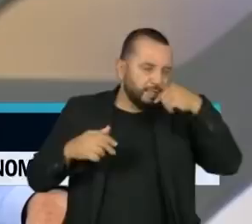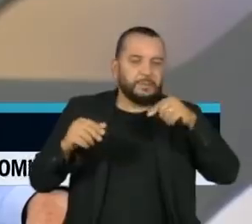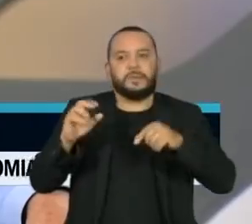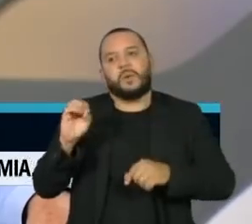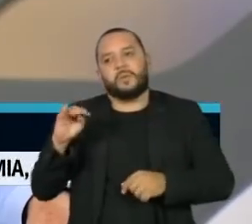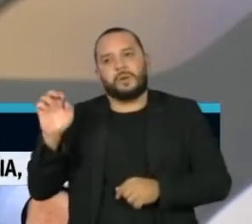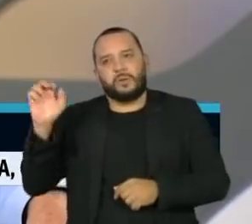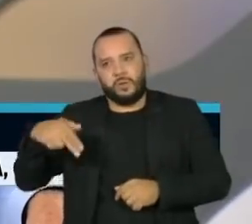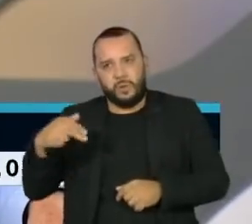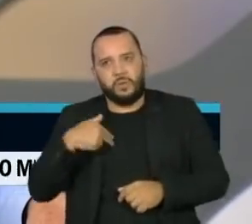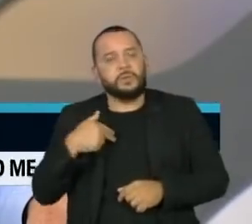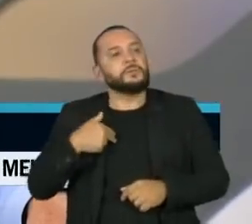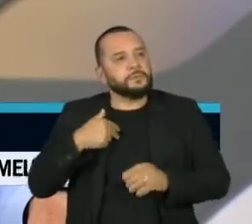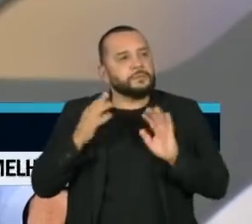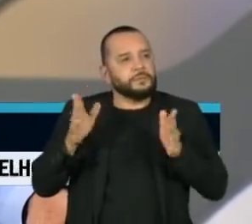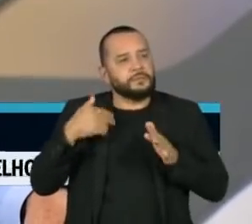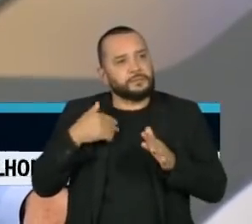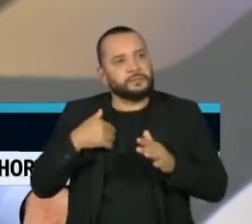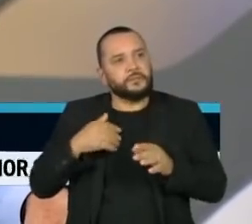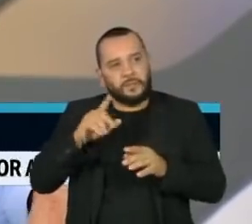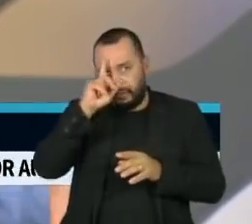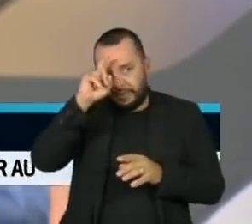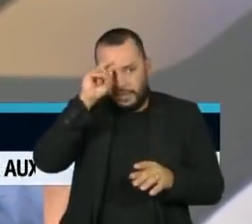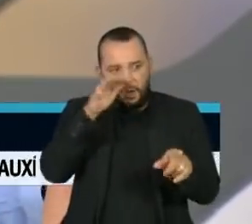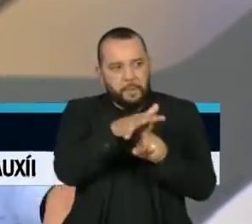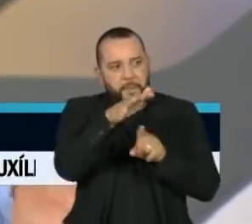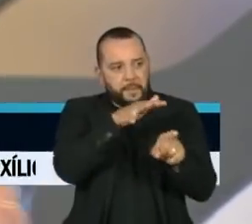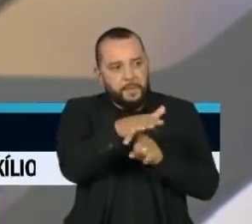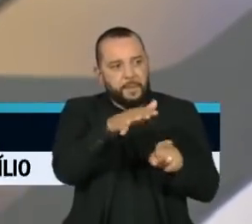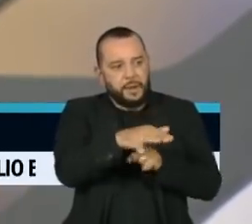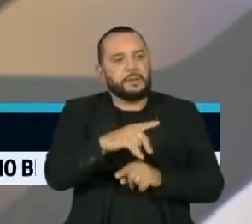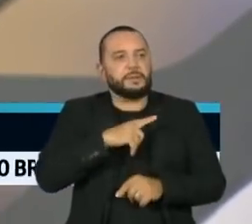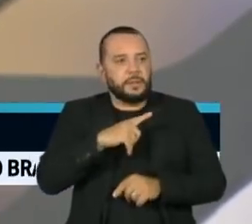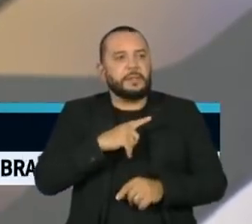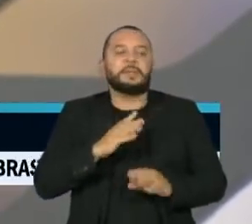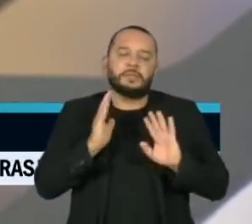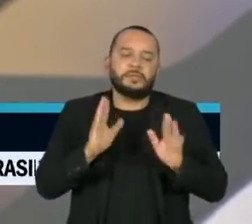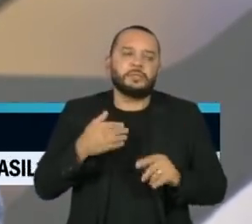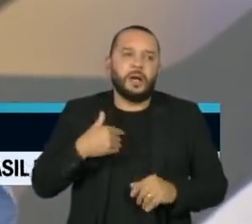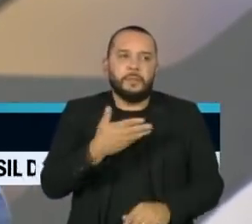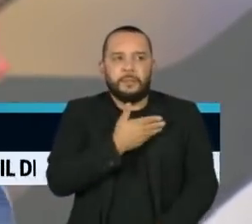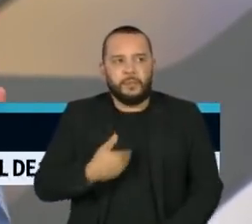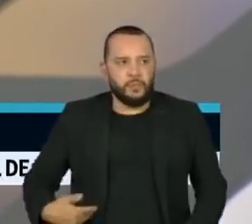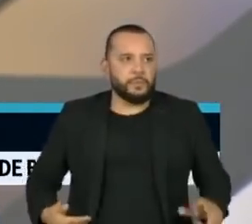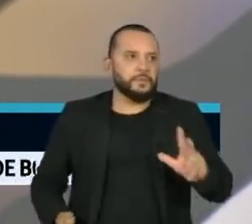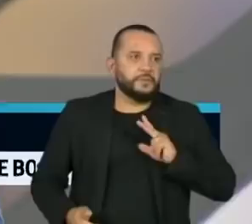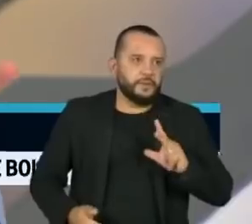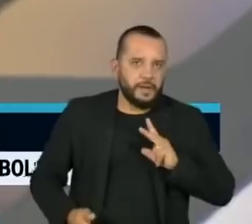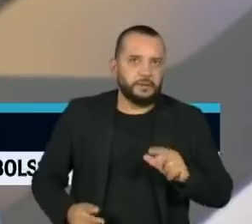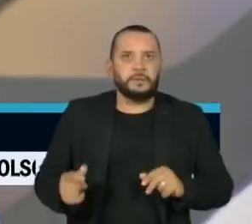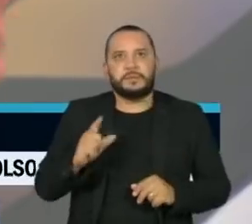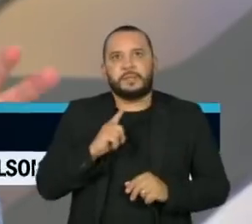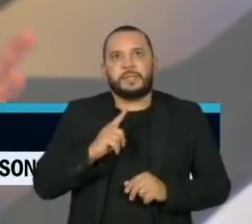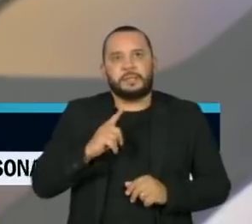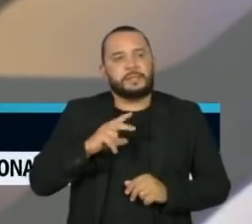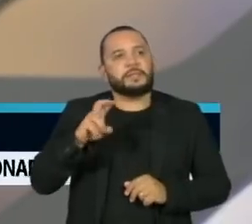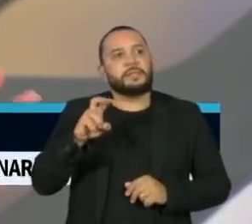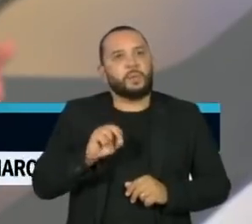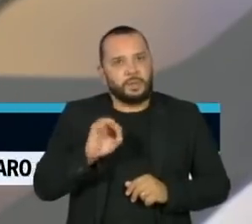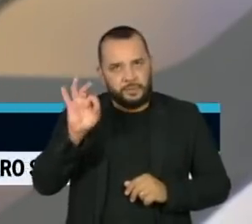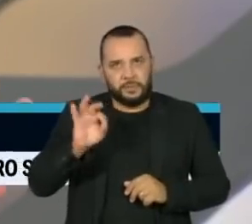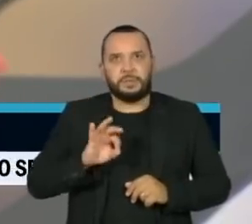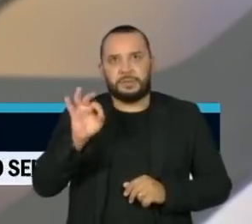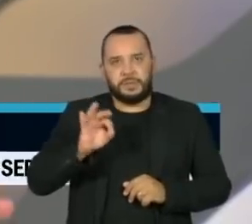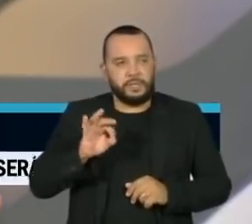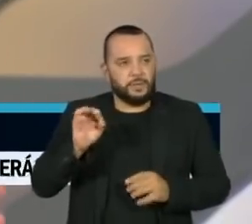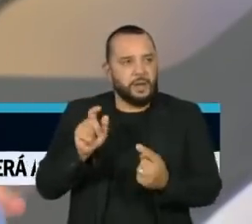estão entupidos, não as internações, os pronto-socorros, públicos e privados. Tem dado já de quase metade de